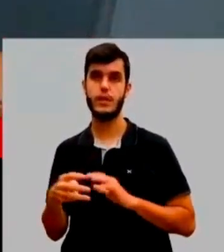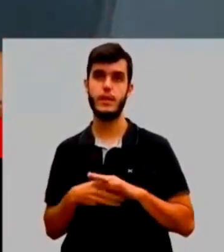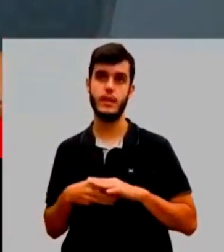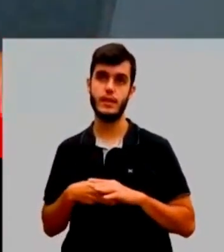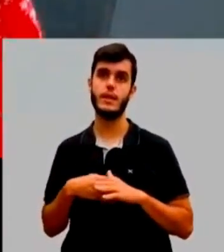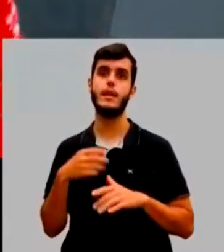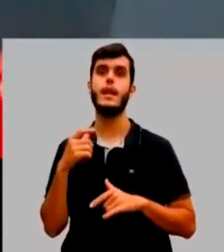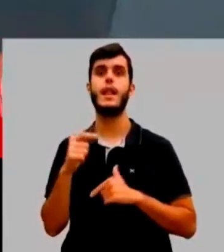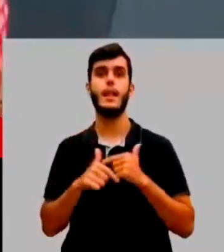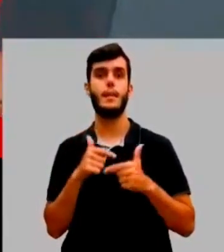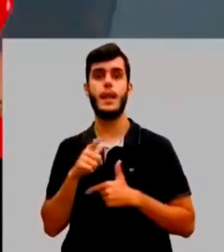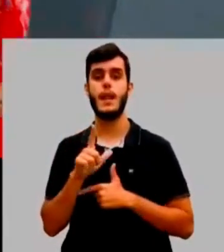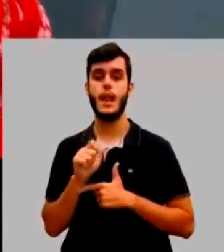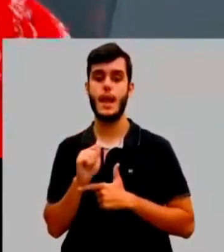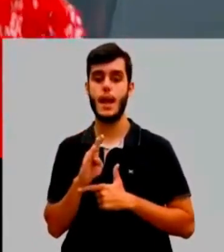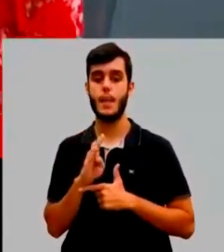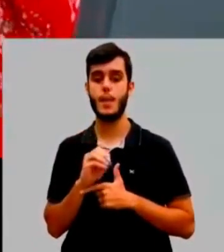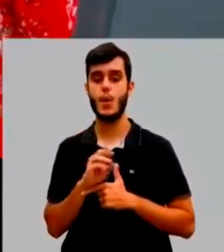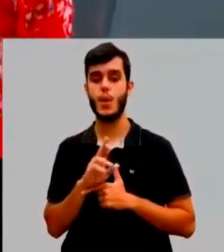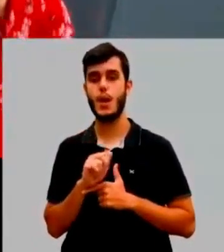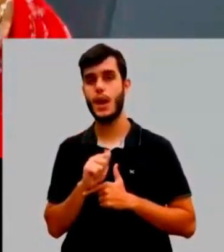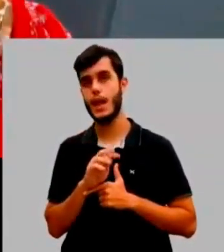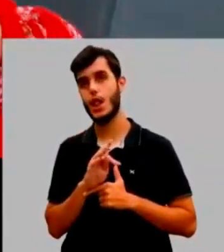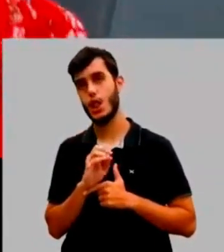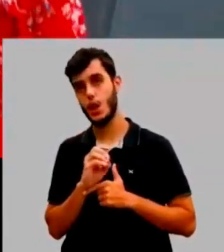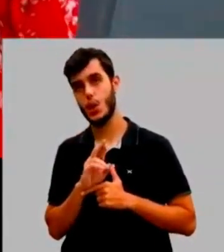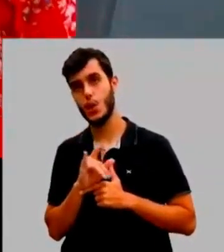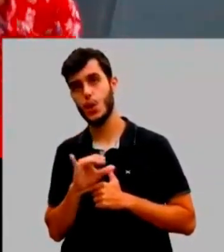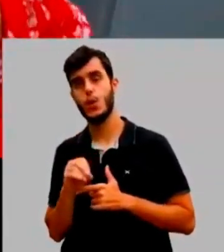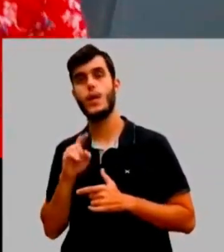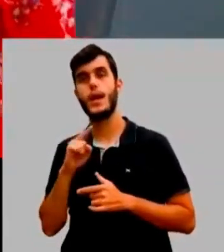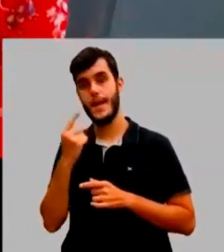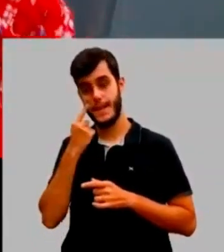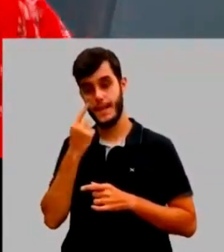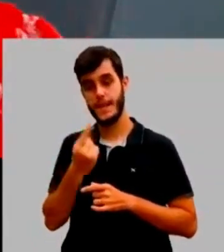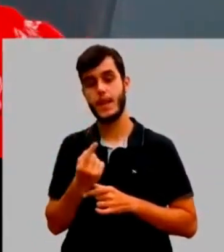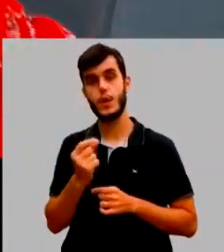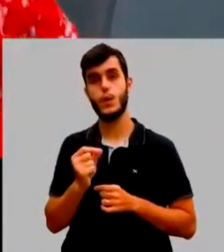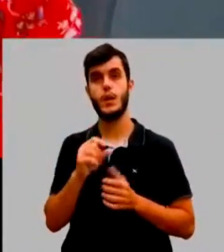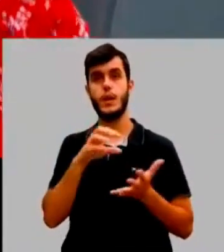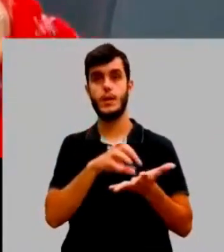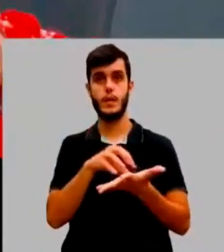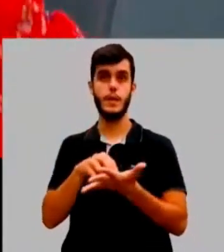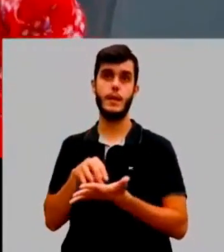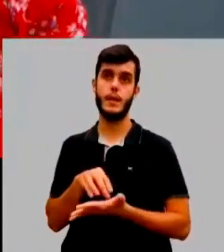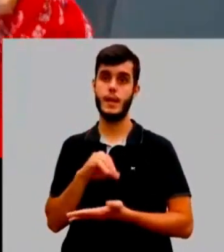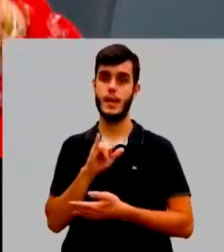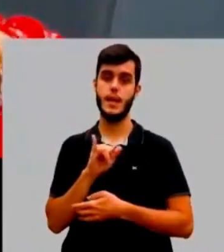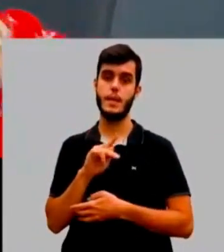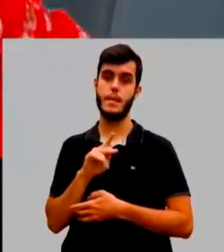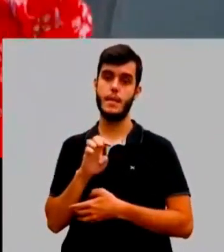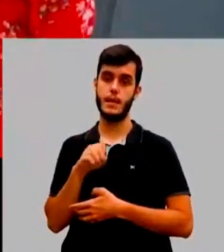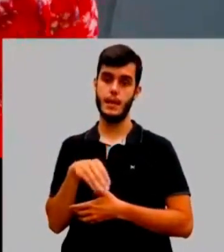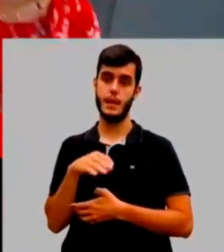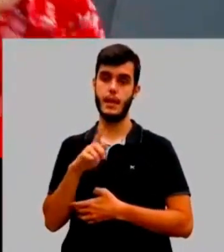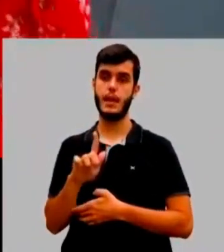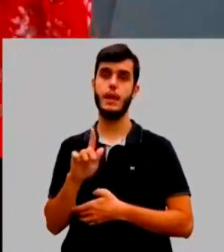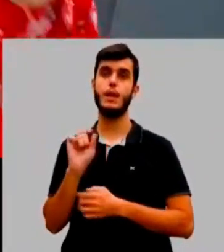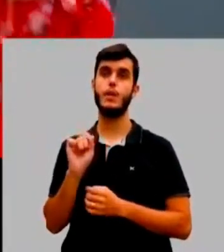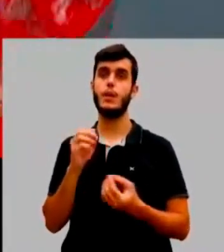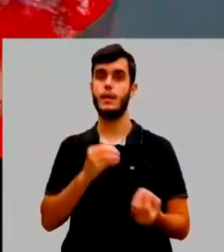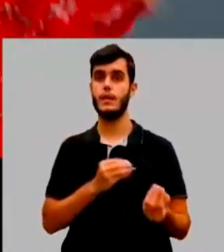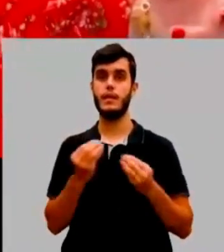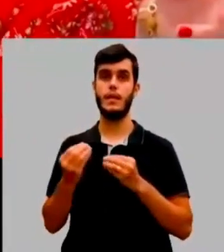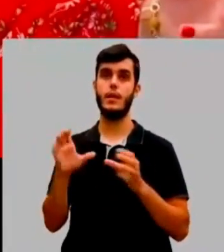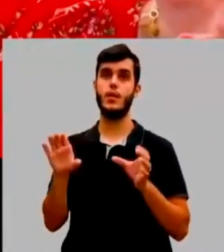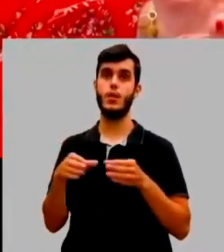laboratório ter E aí a gente vai vendo os setores do ipseng sendo entregues a